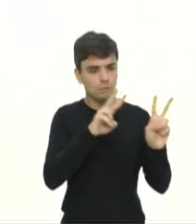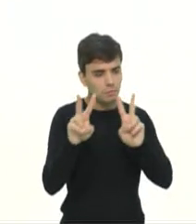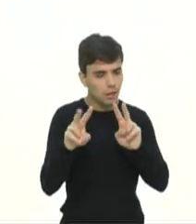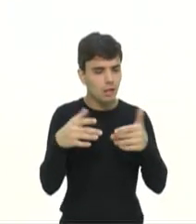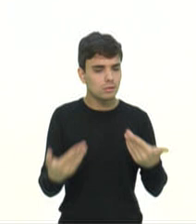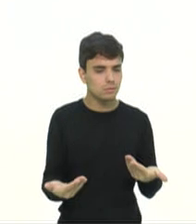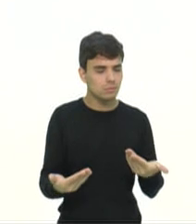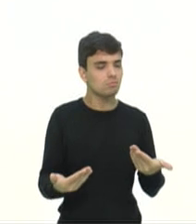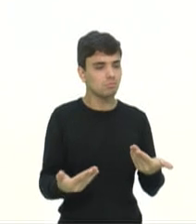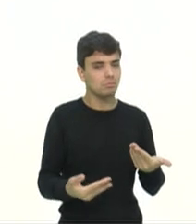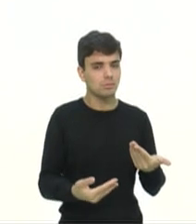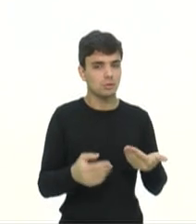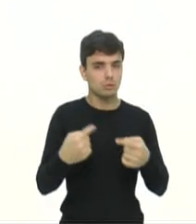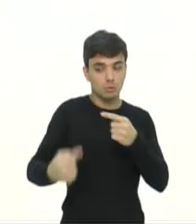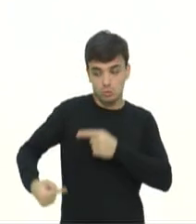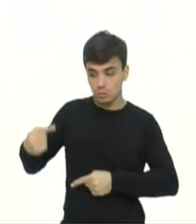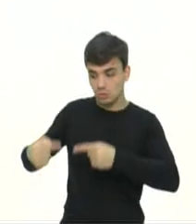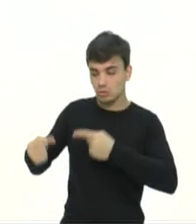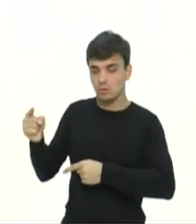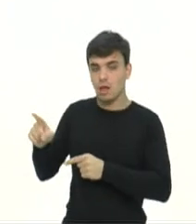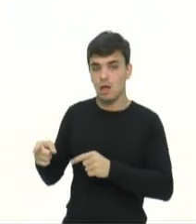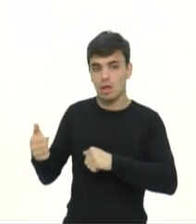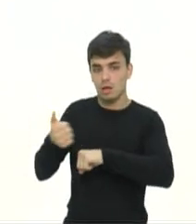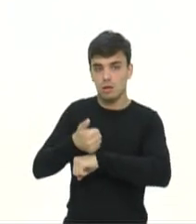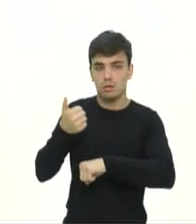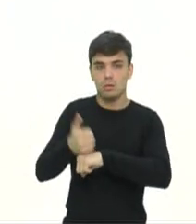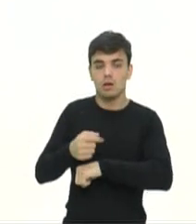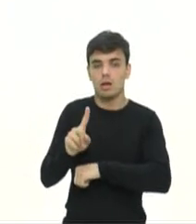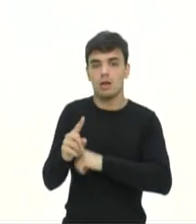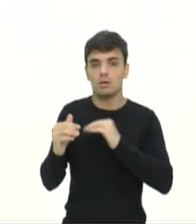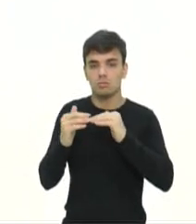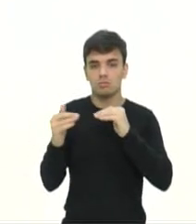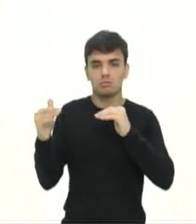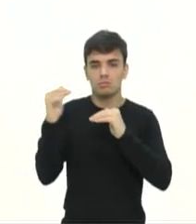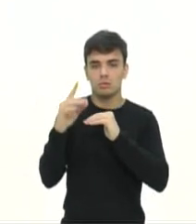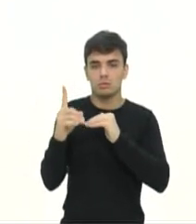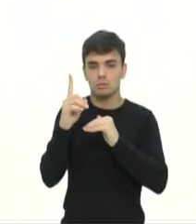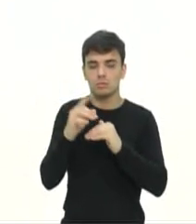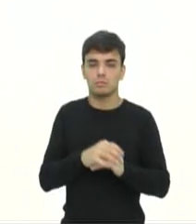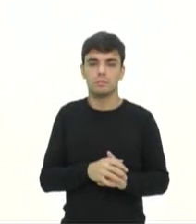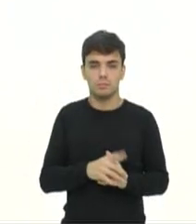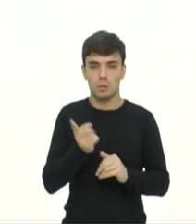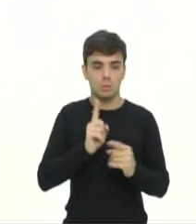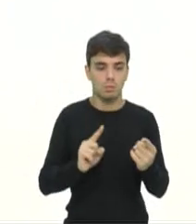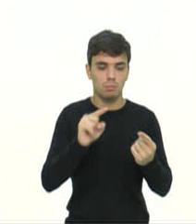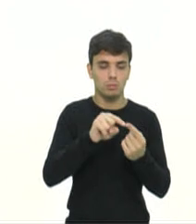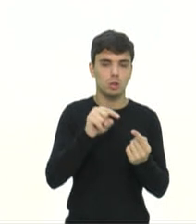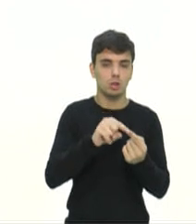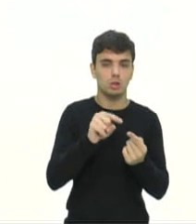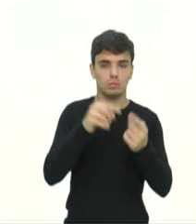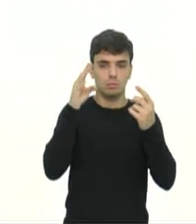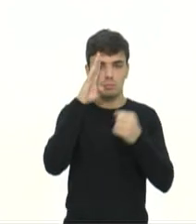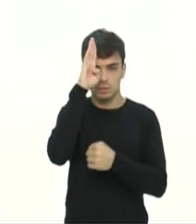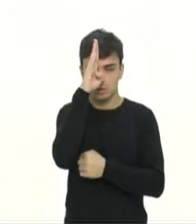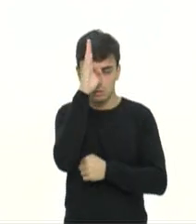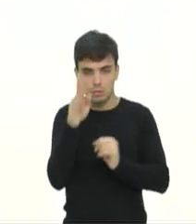é considerado pela maioria dos mestres como um degrau e não como o objetivo principal